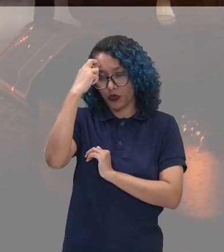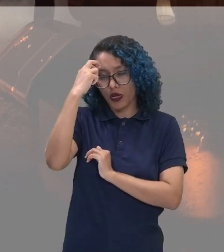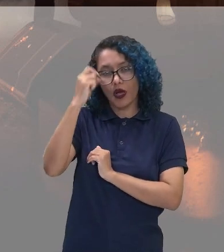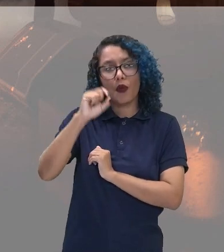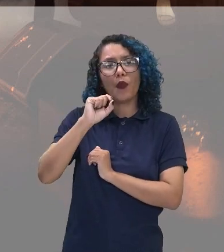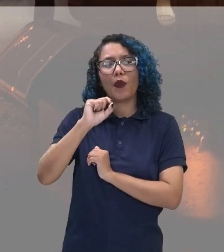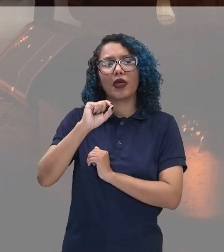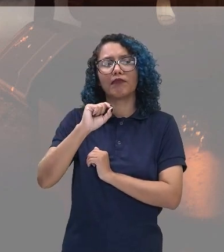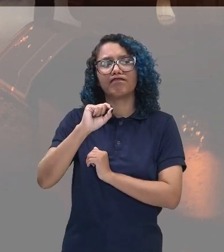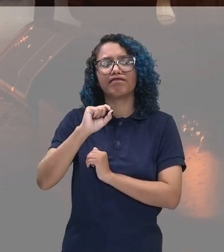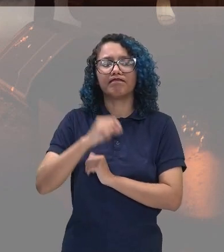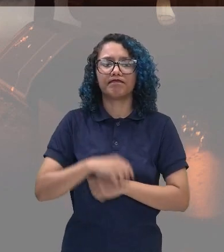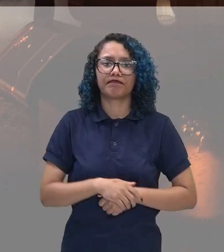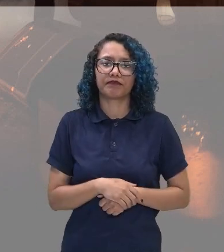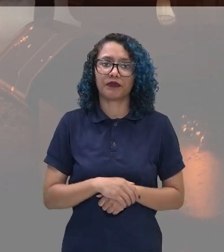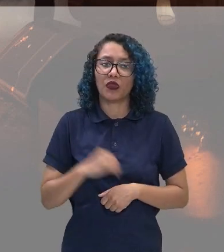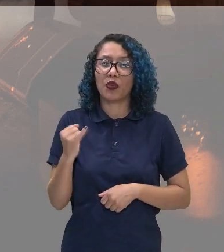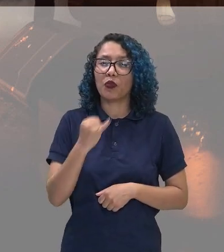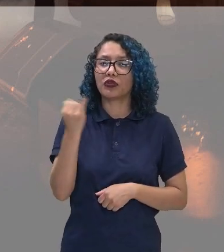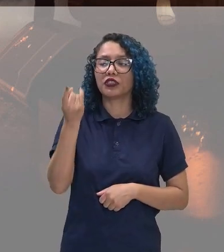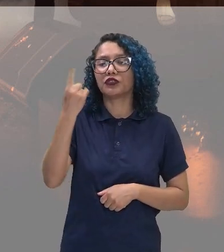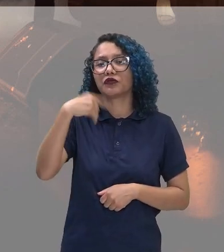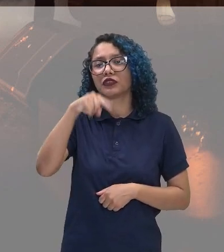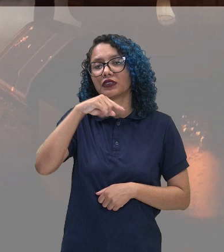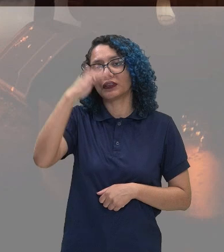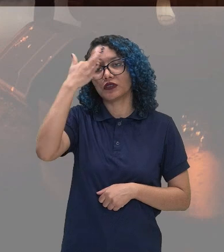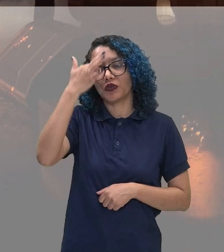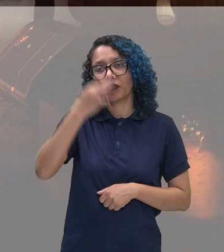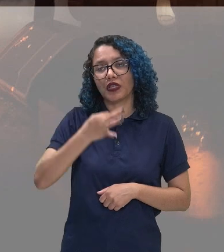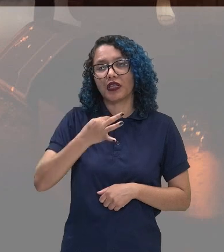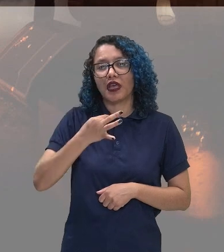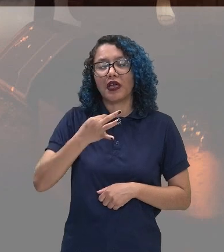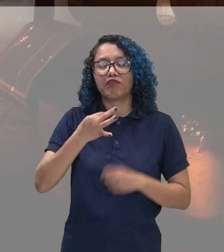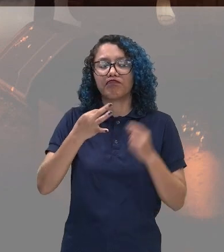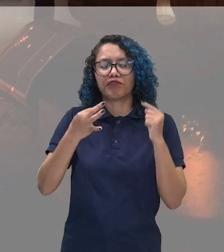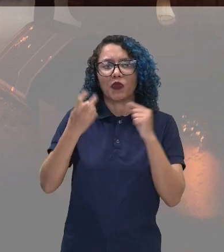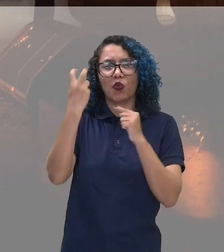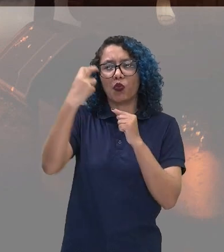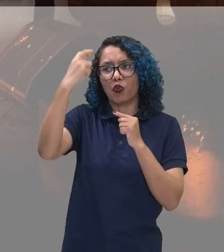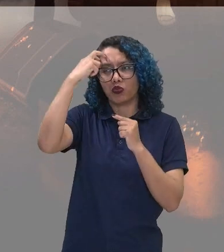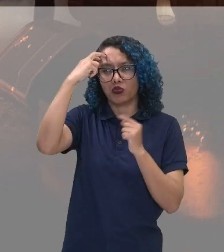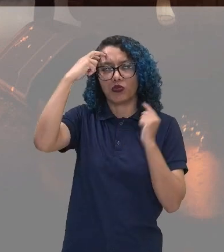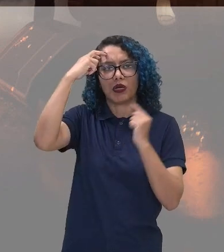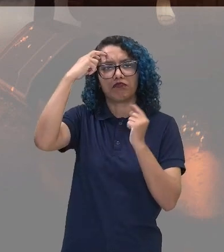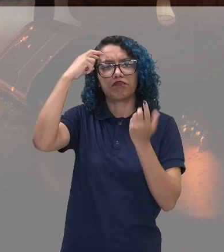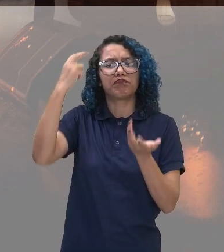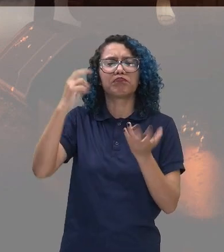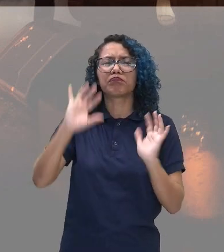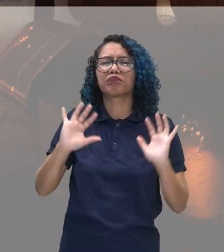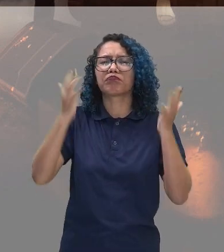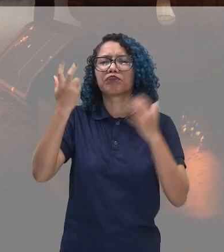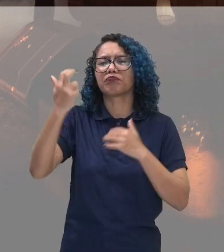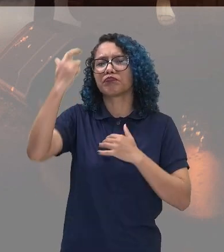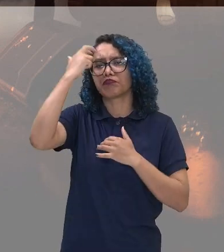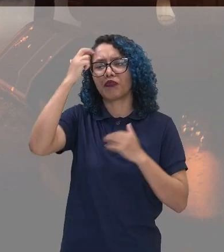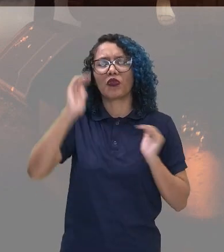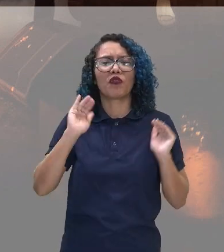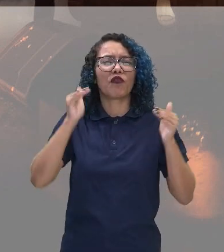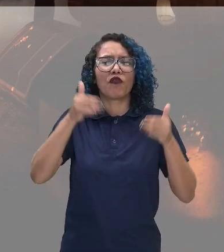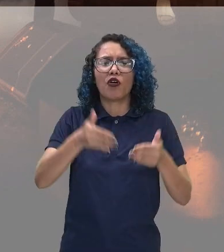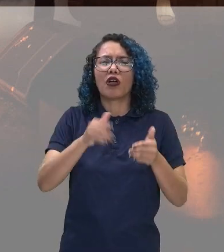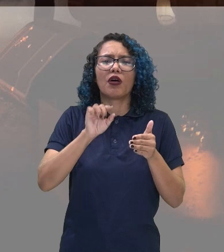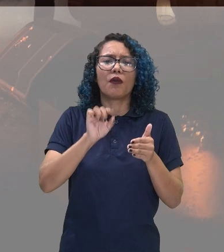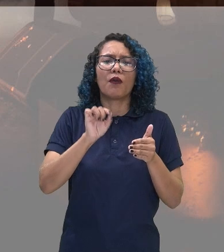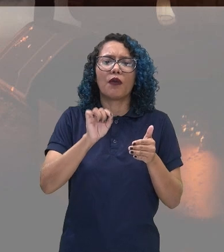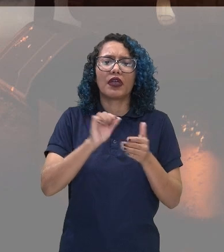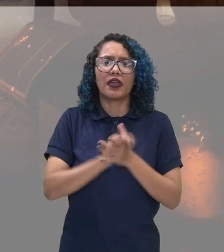muito importante você entender quando nós falamos de algo cultural. Um festival cultural, ele vai pegar a essência, ele